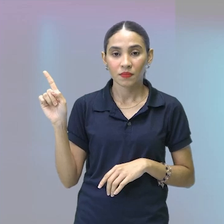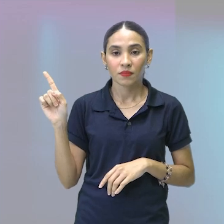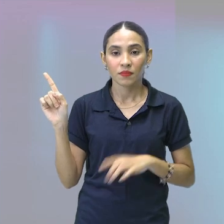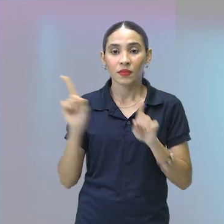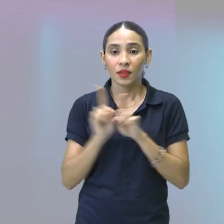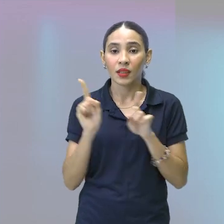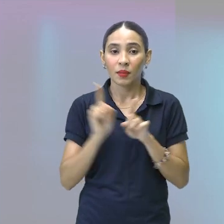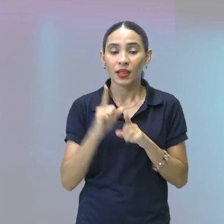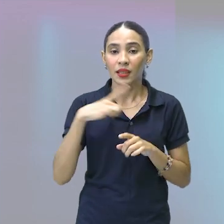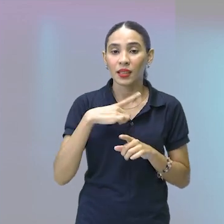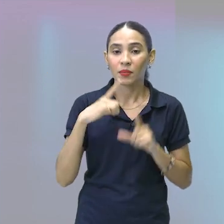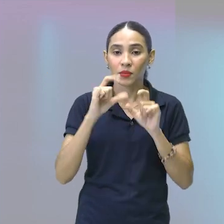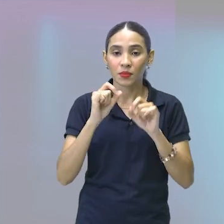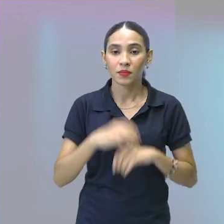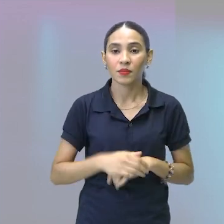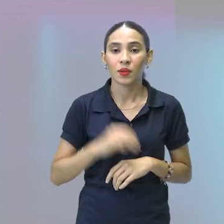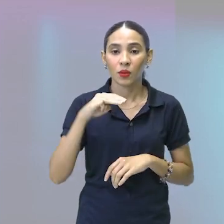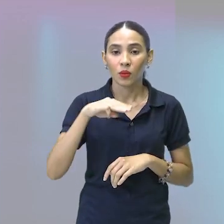temos o Monday,